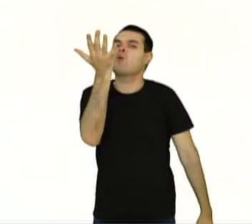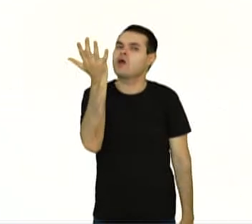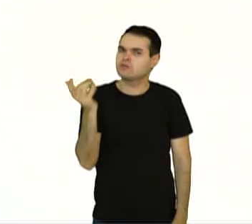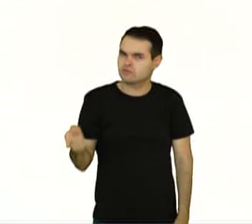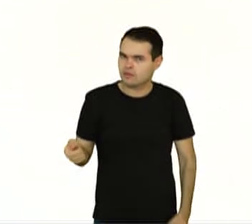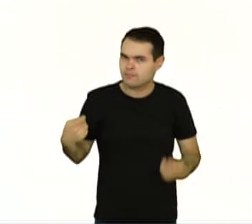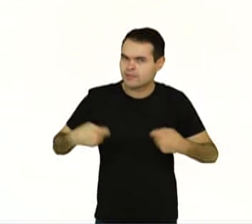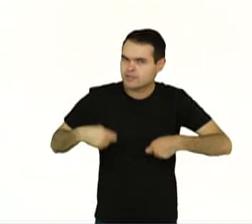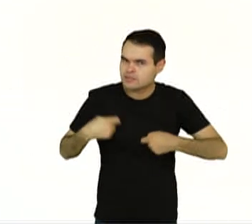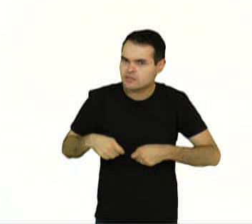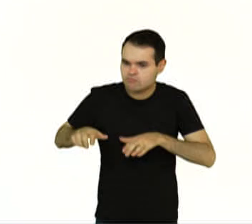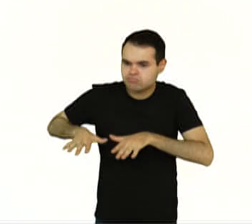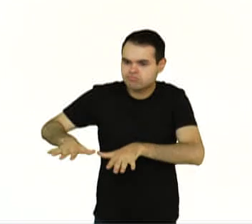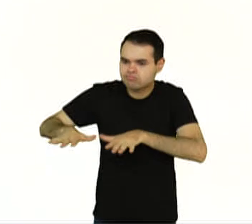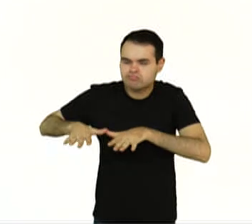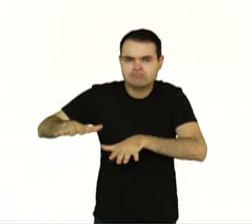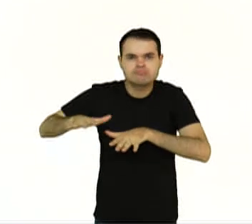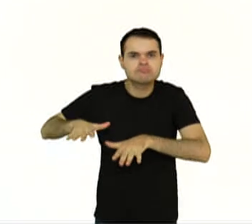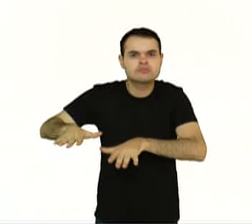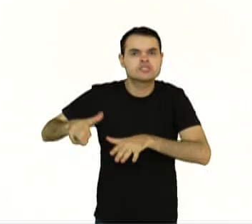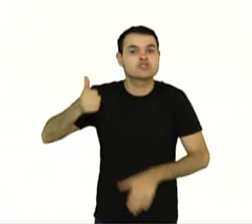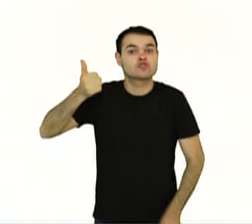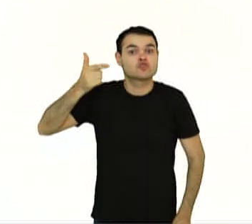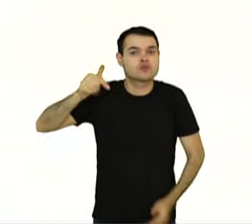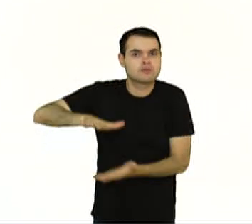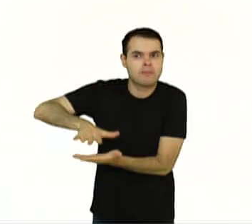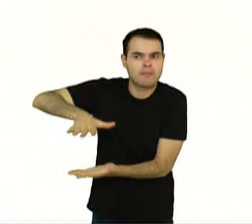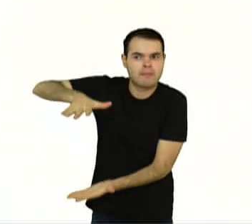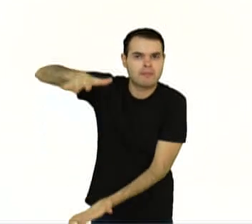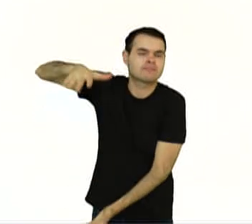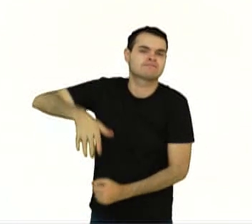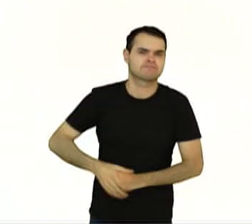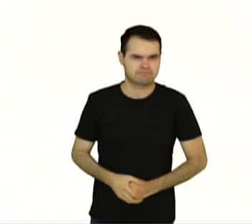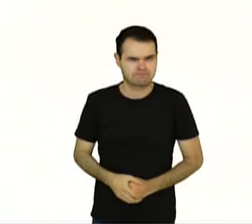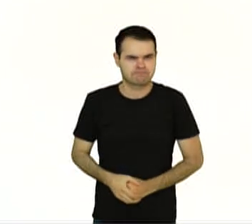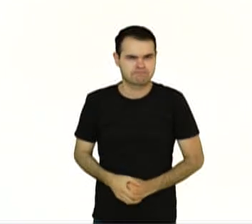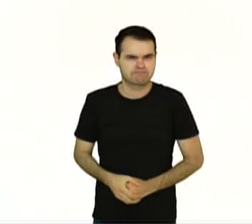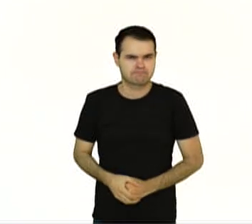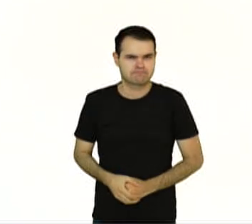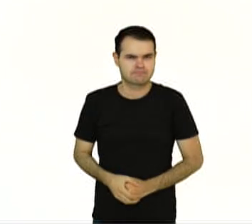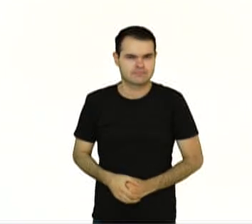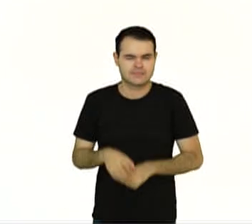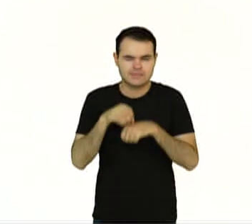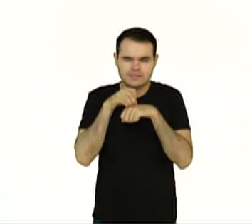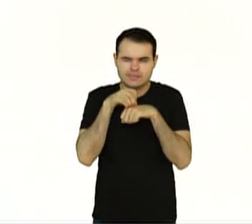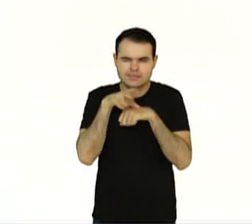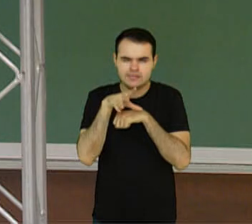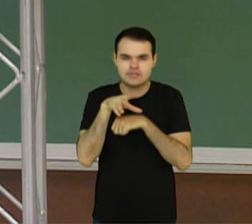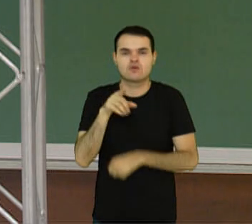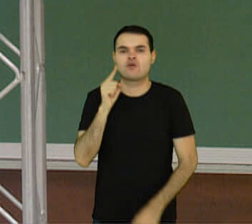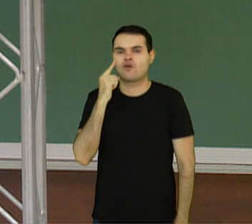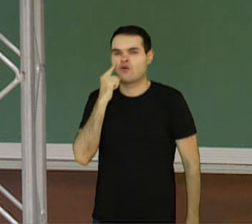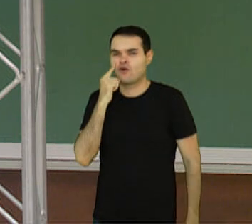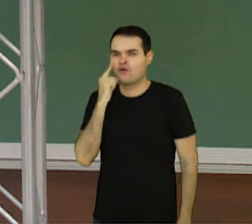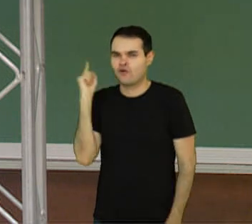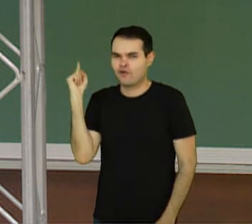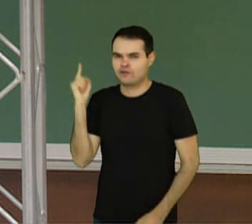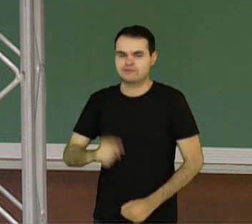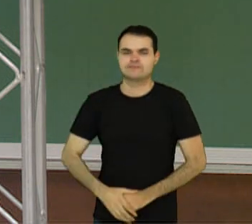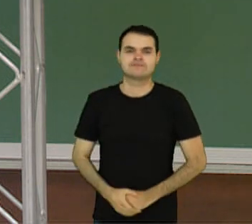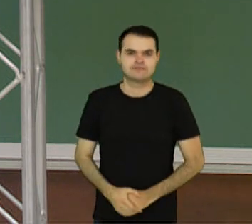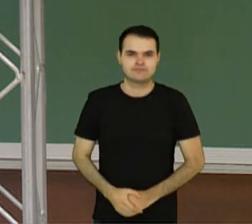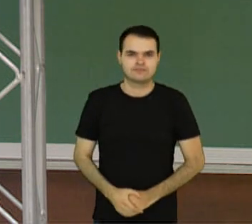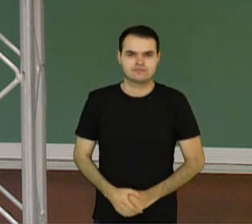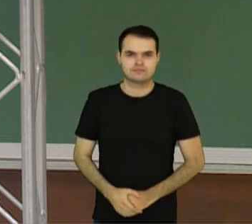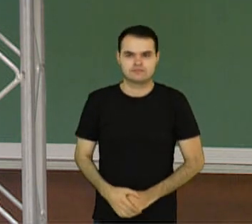agora para fazer 12 bermudas. Então a professora até colocou uma dica aqui, ó.